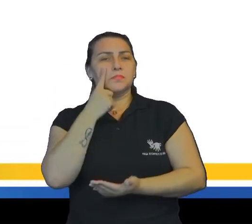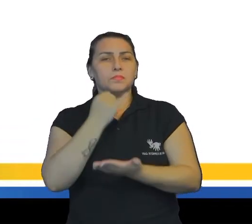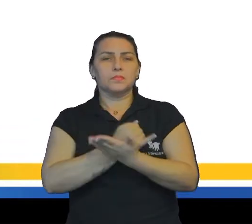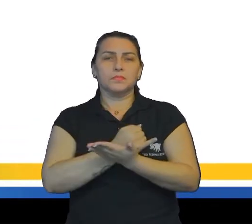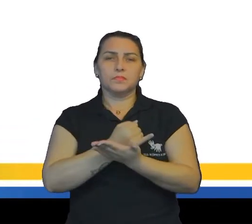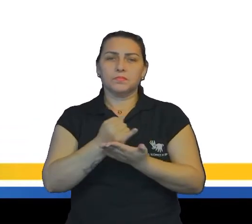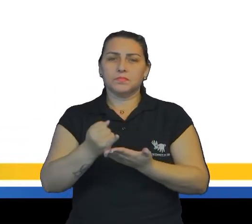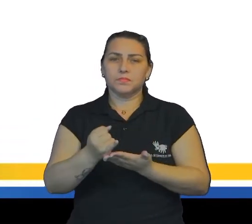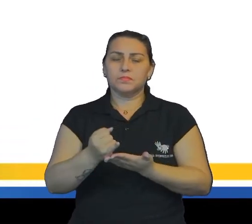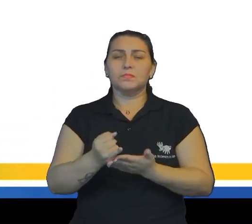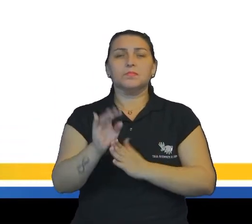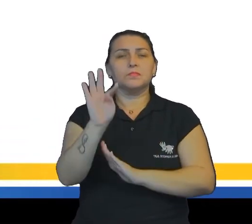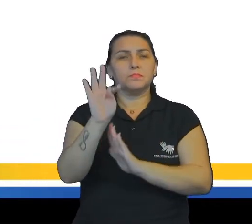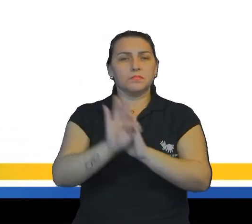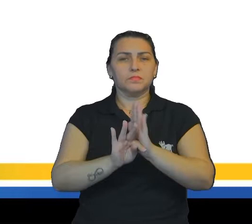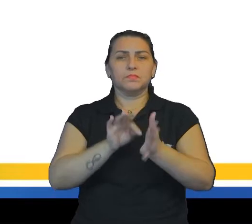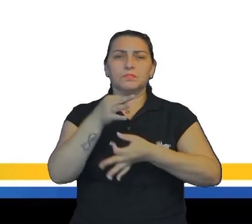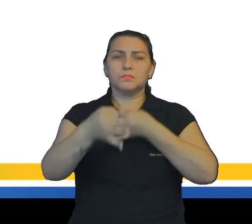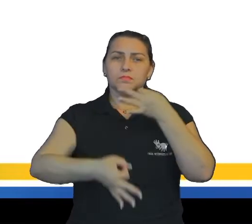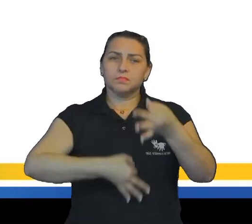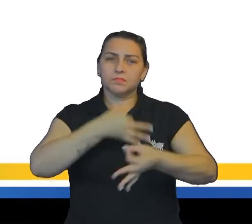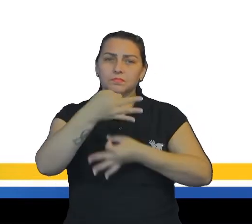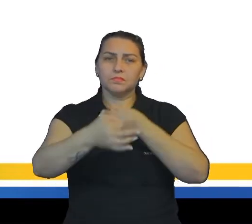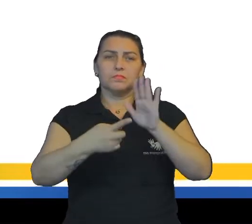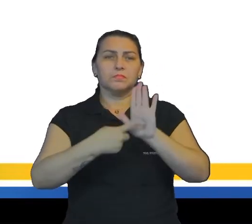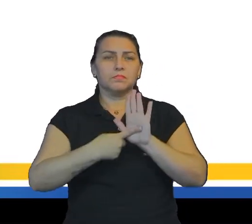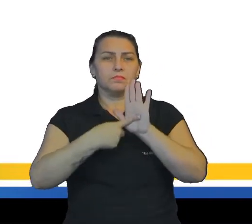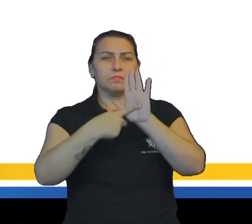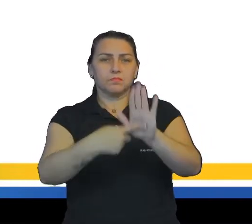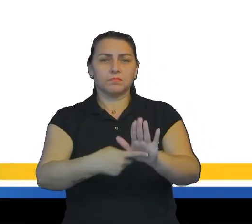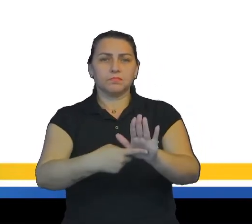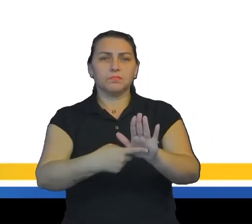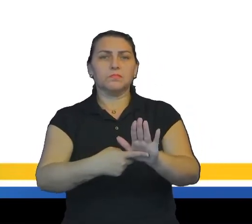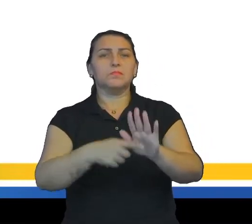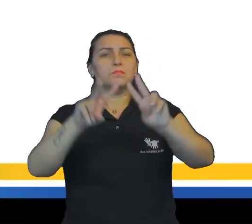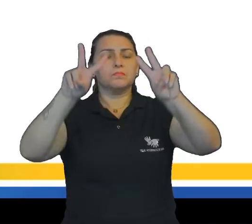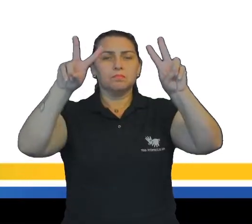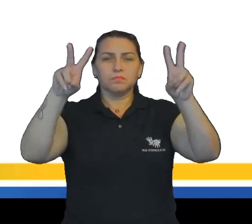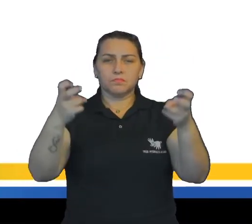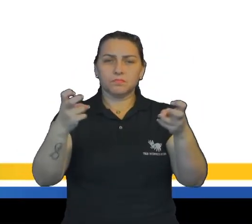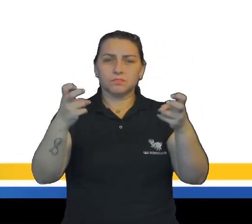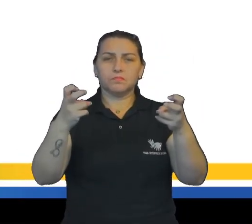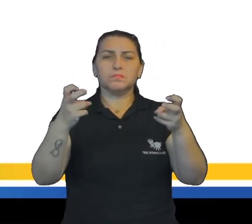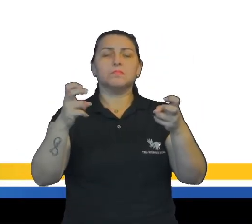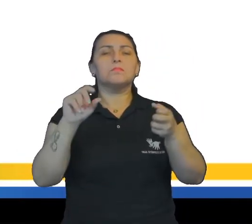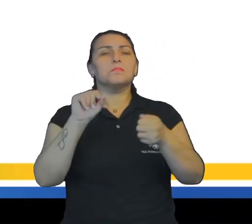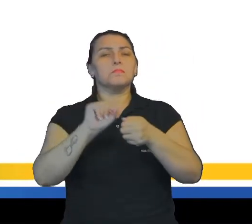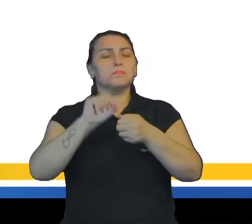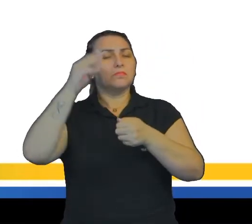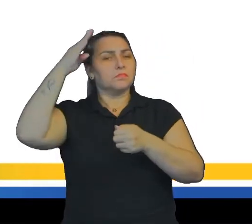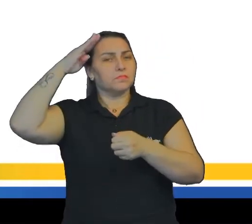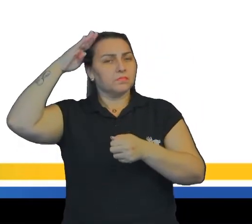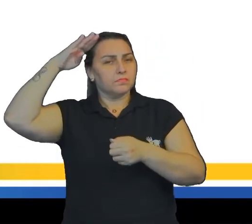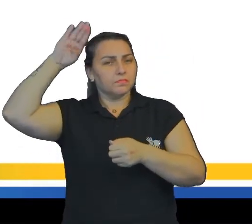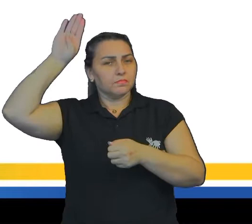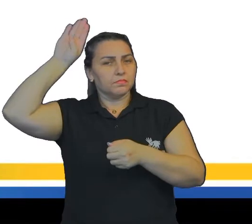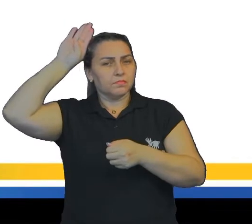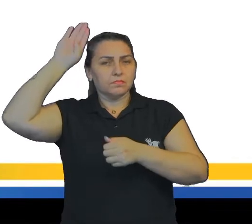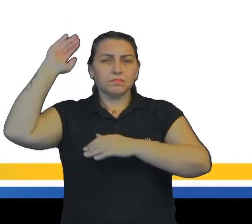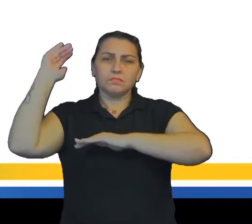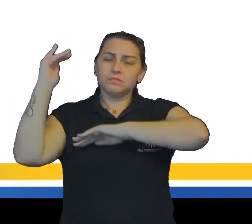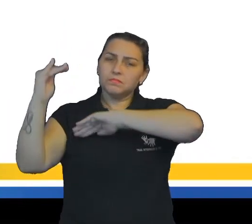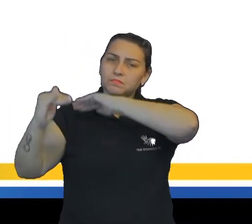a introdução. É a parte do texto argumentativo em que apresentamos o assunto que tratemos e